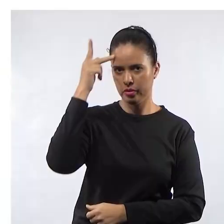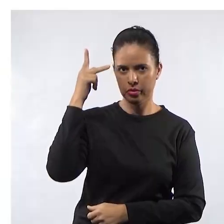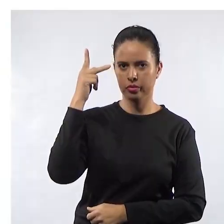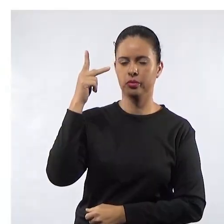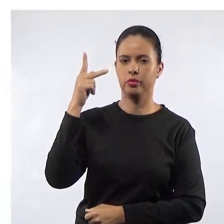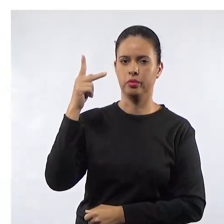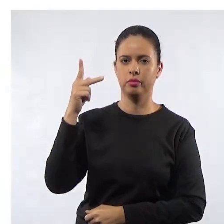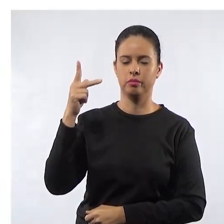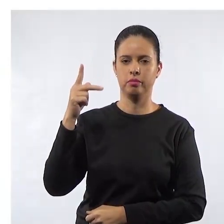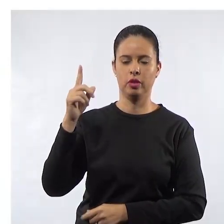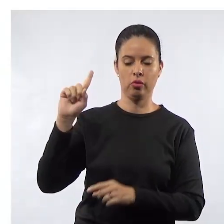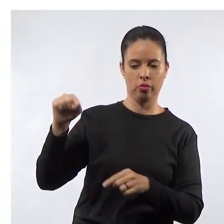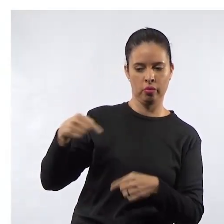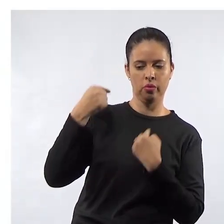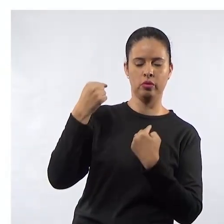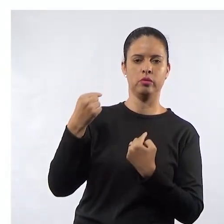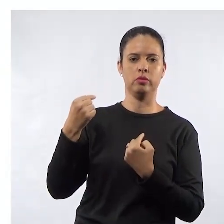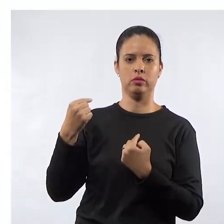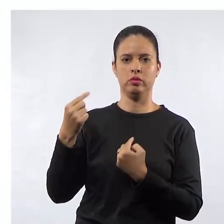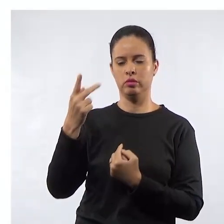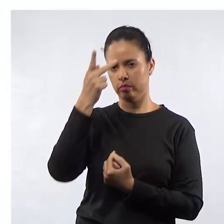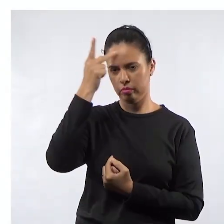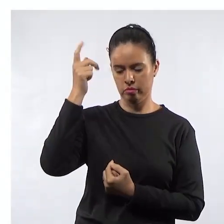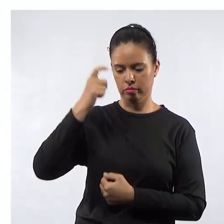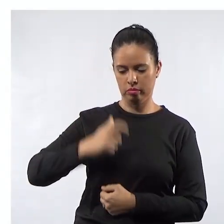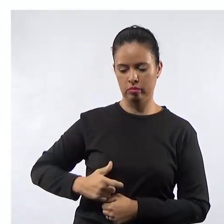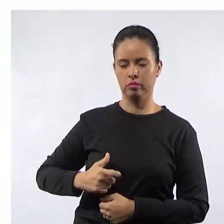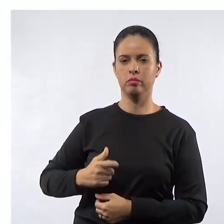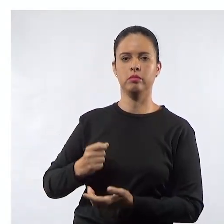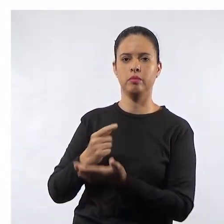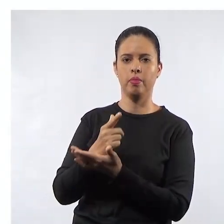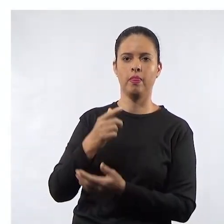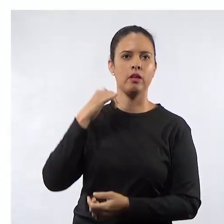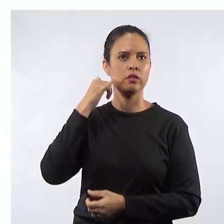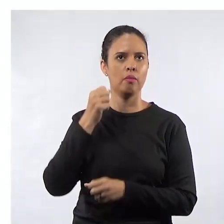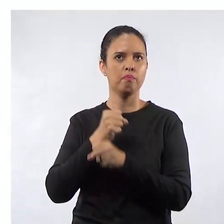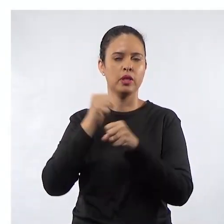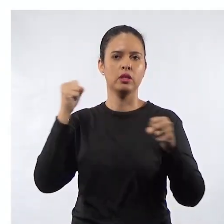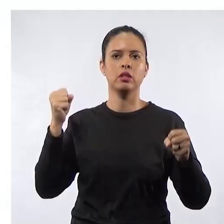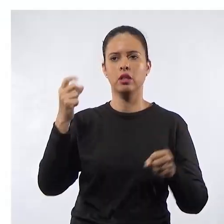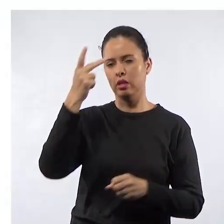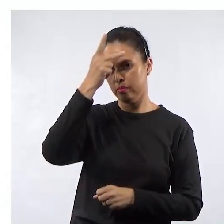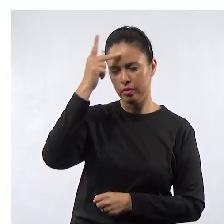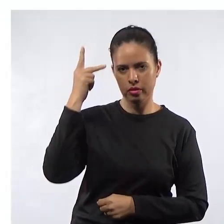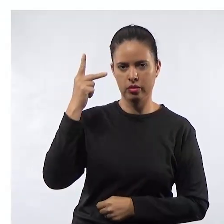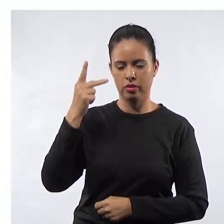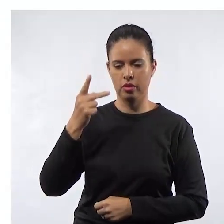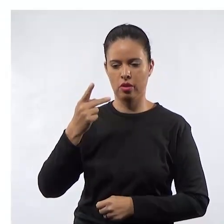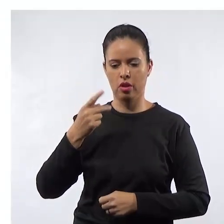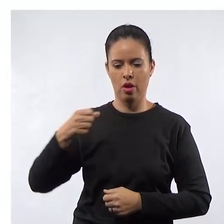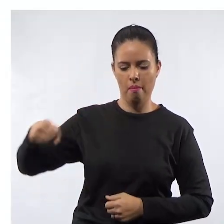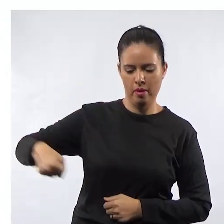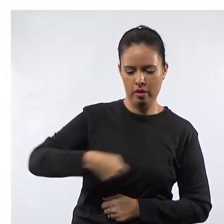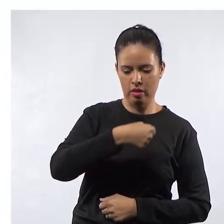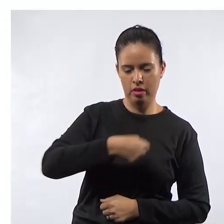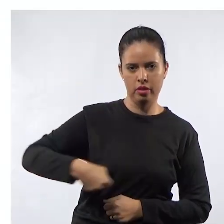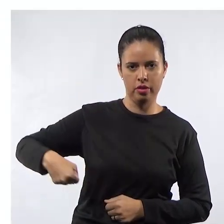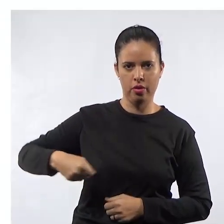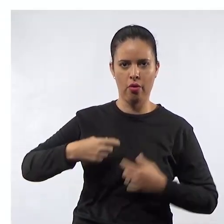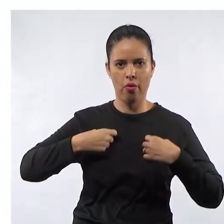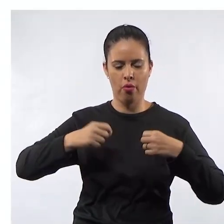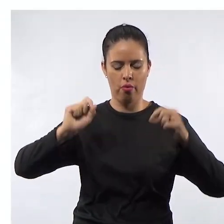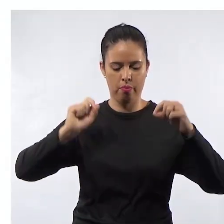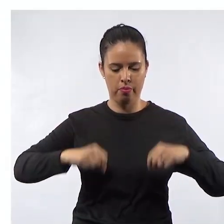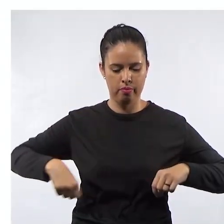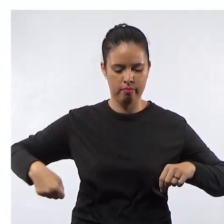fato ou defeito, tá? Machucou a pessoa, machucou o consumidor, o celular explodiu, uma dona de casa tá ali passando roupa,